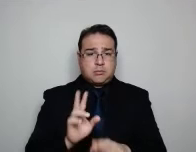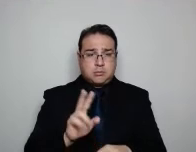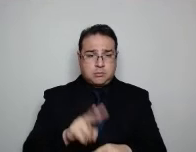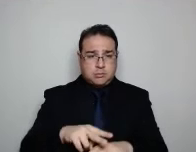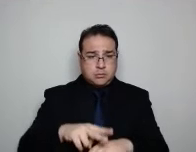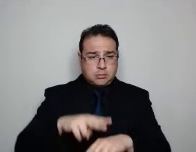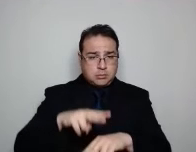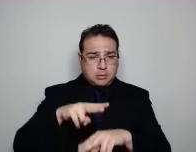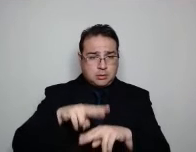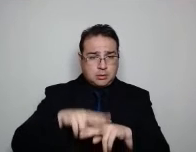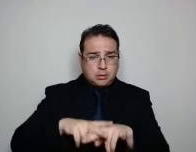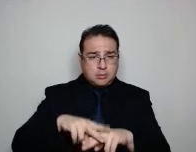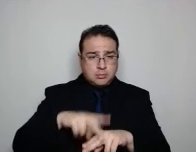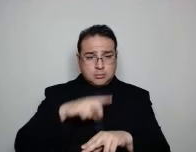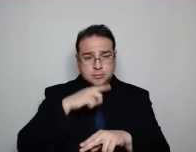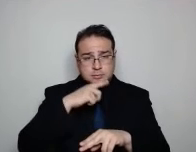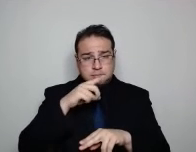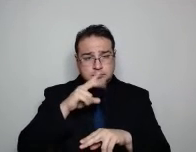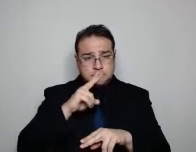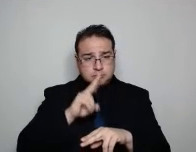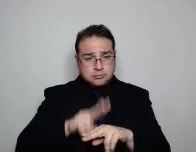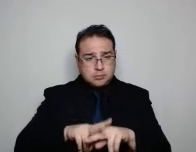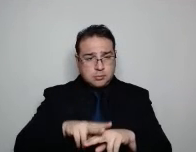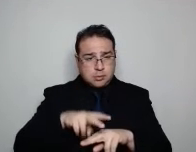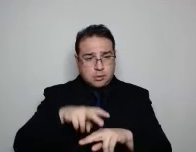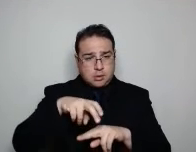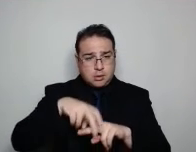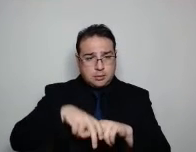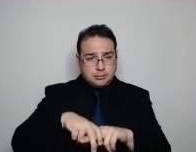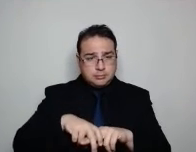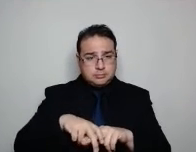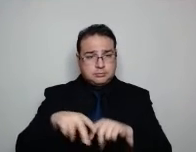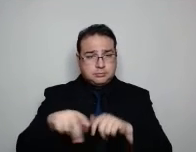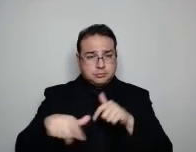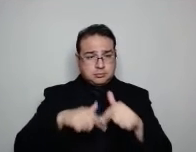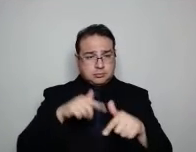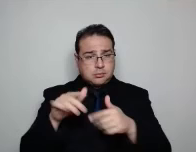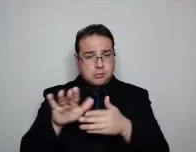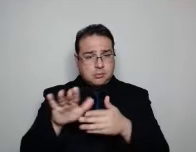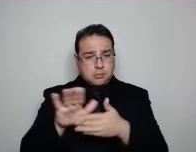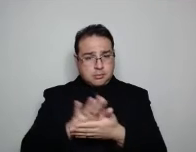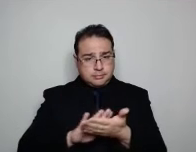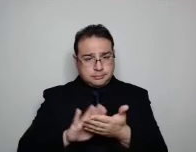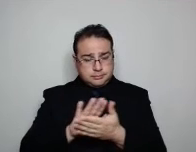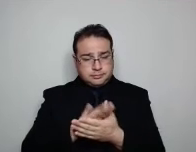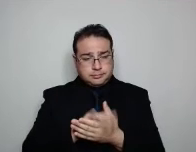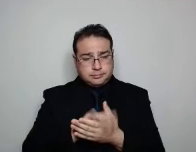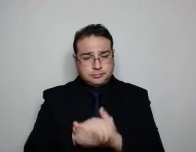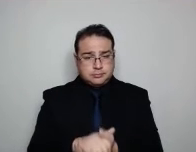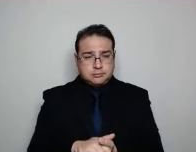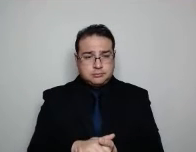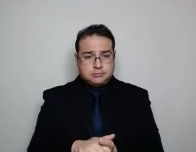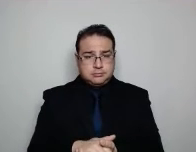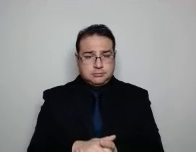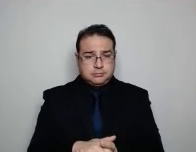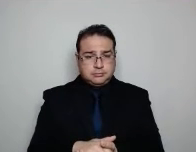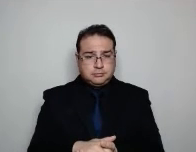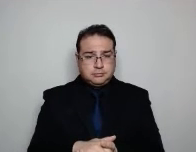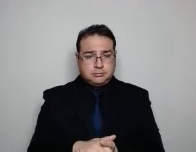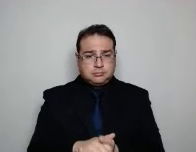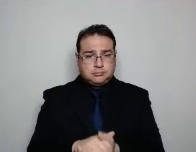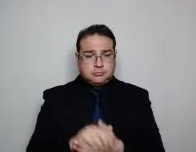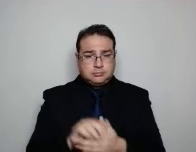realizar as atividades, de trocar fraldas, de dar alimentação na boca. E hoje em dia, a parte ela já consegue se locomover